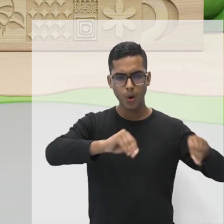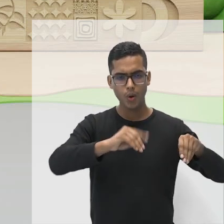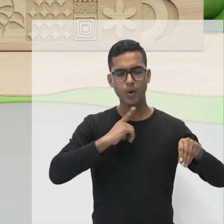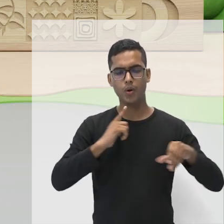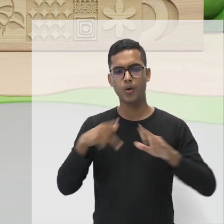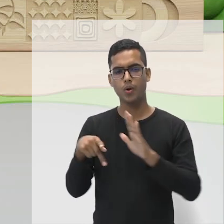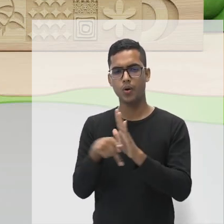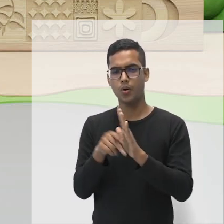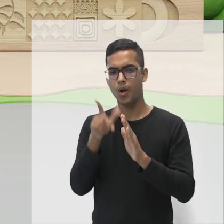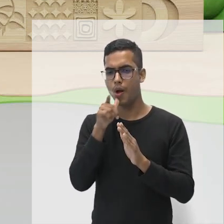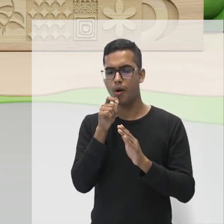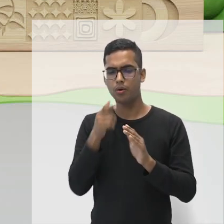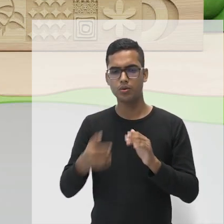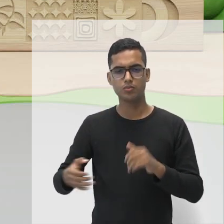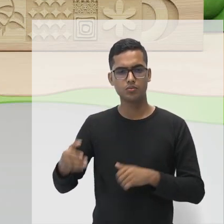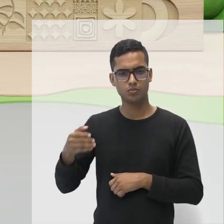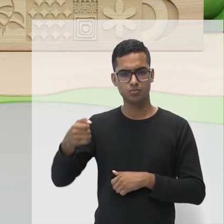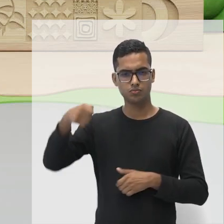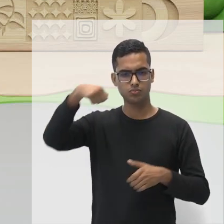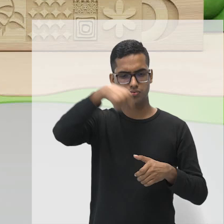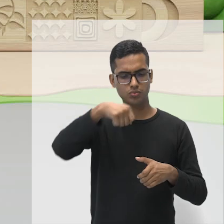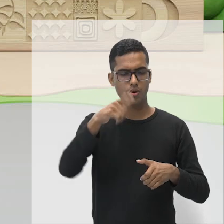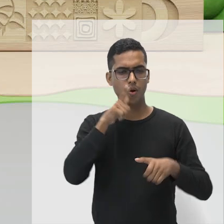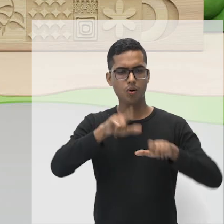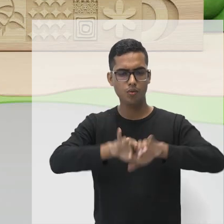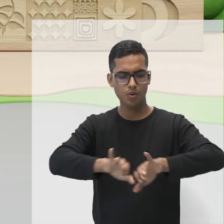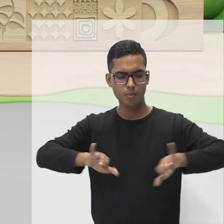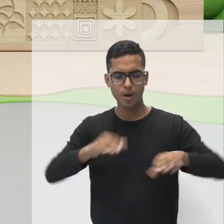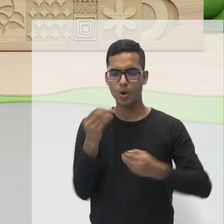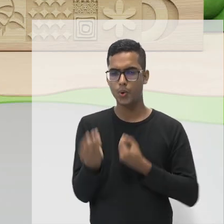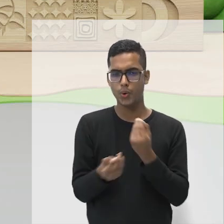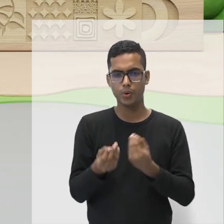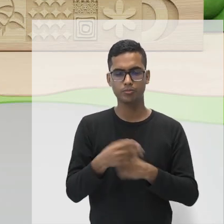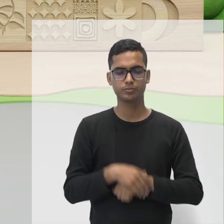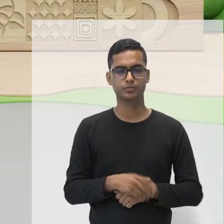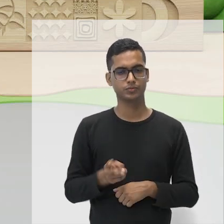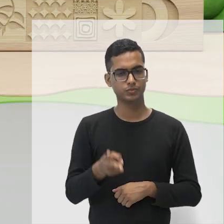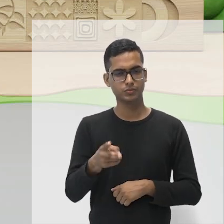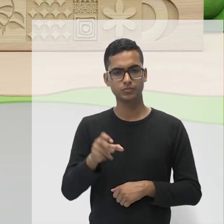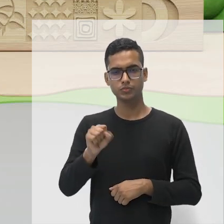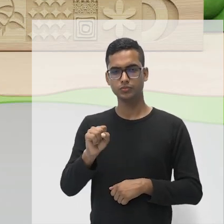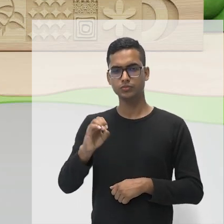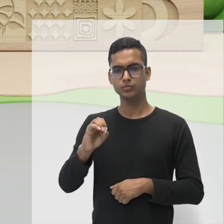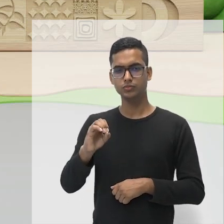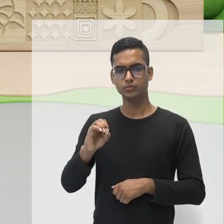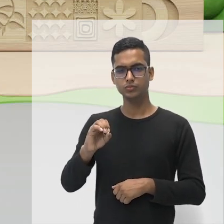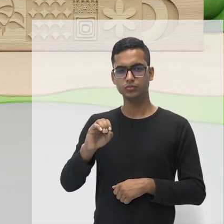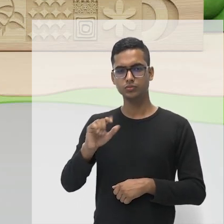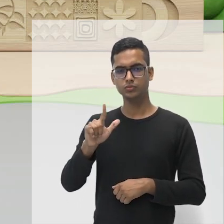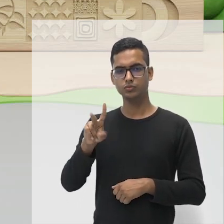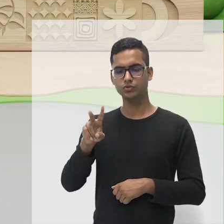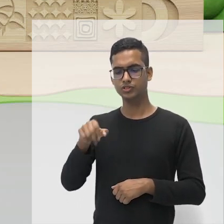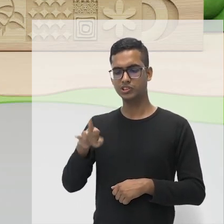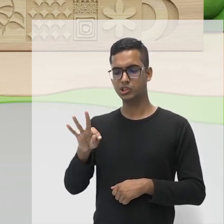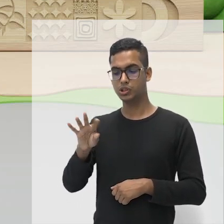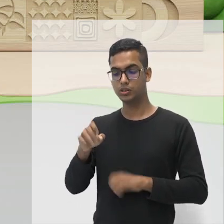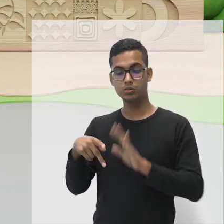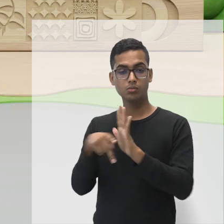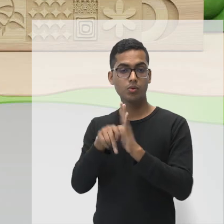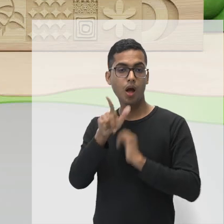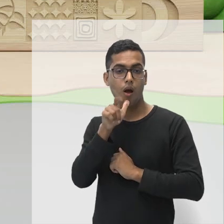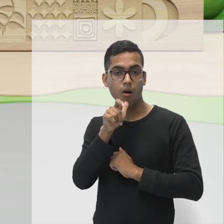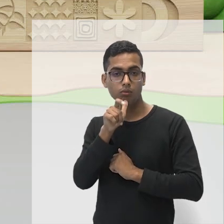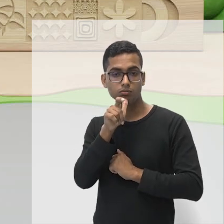solução. Sempre que a professora falar solvente, você vai lembrar de quê? De água. A água é o